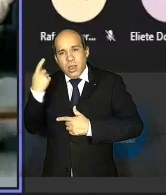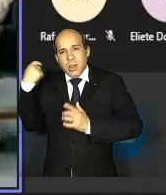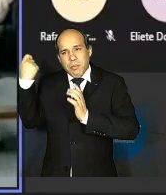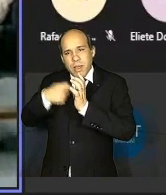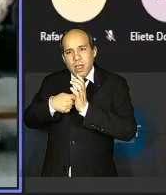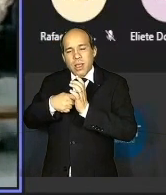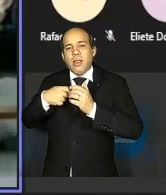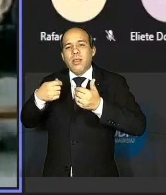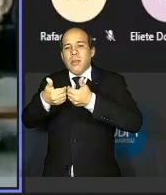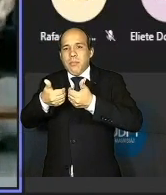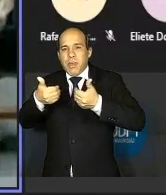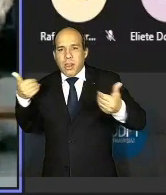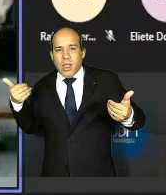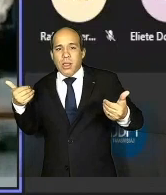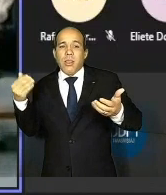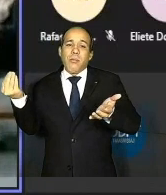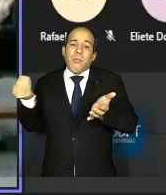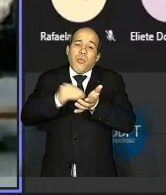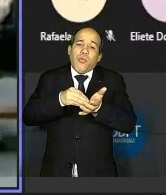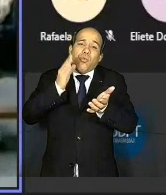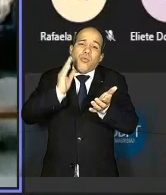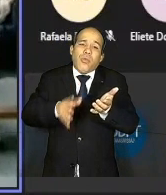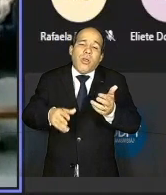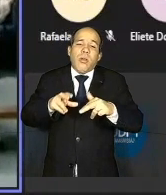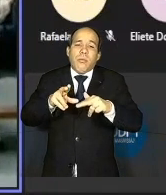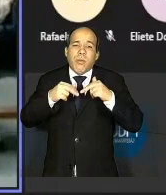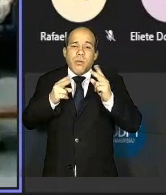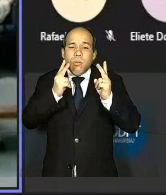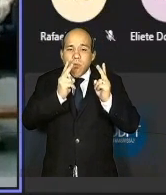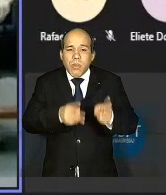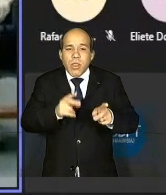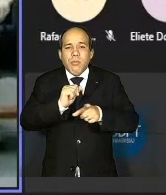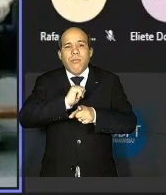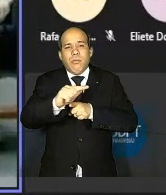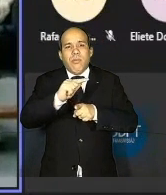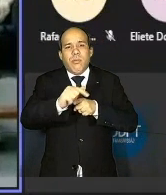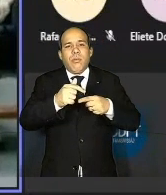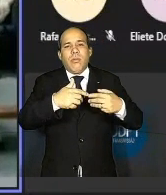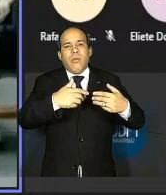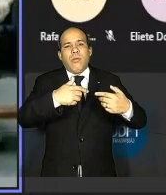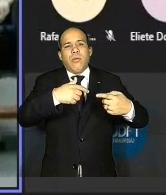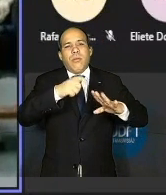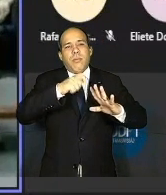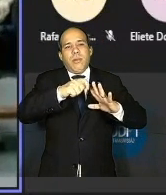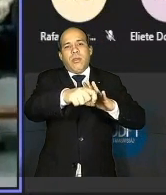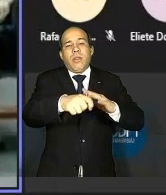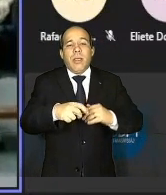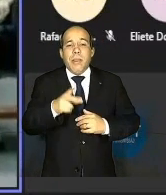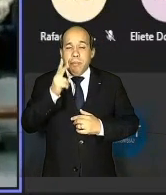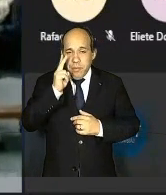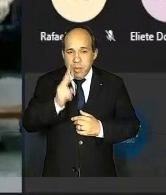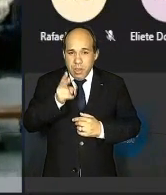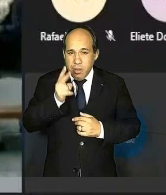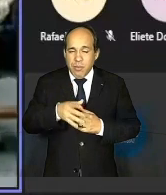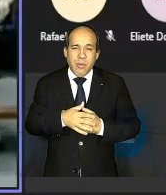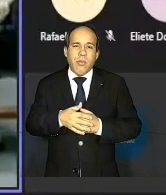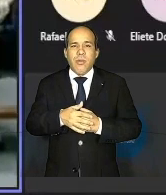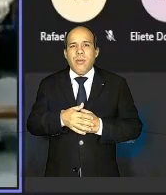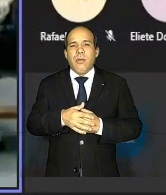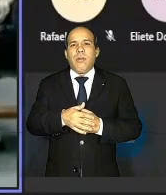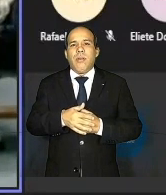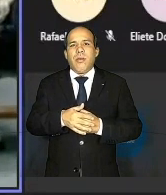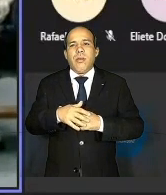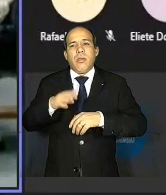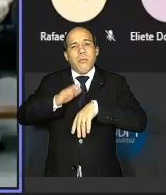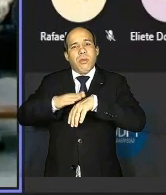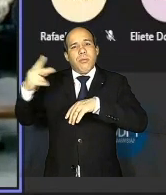serviços extraordinários, que foram previamente requeridos, preservando assim a modicidade do valor da semestralidade. Essa